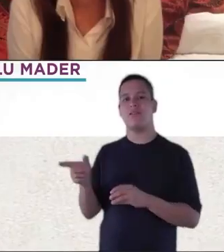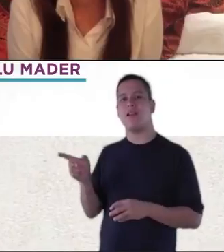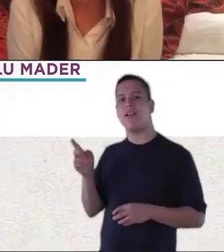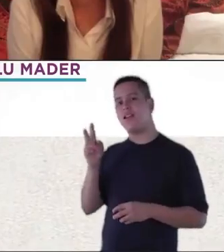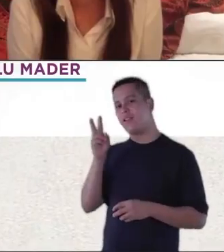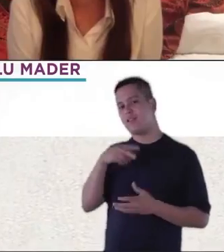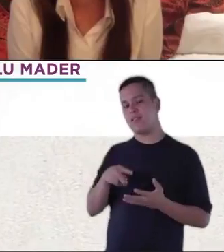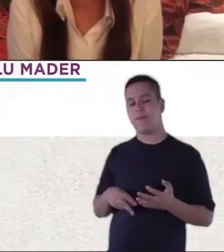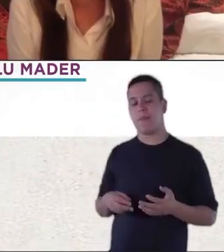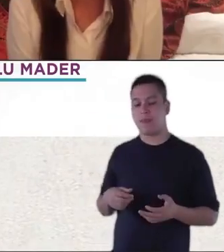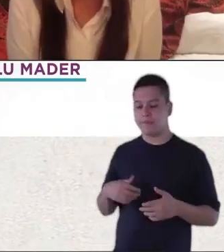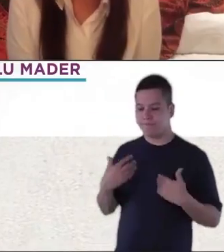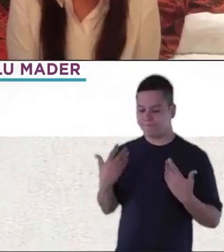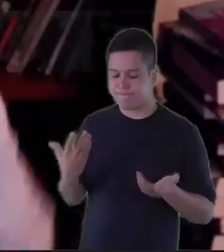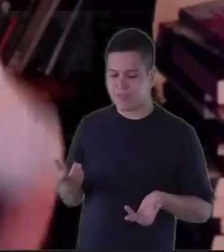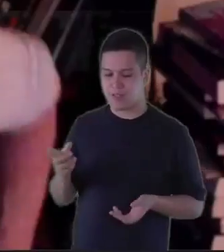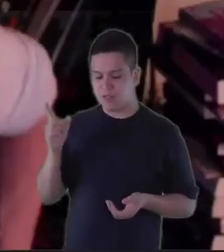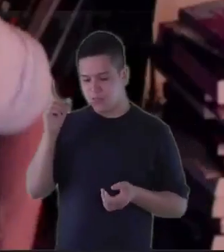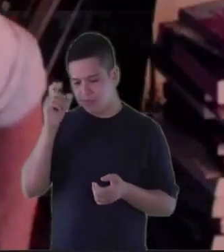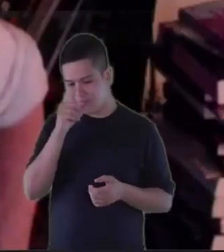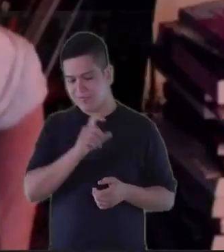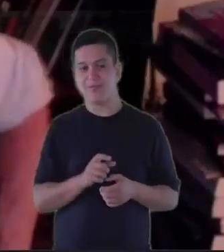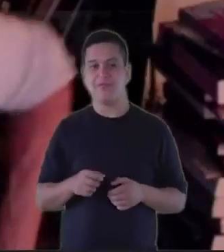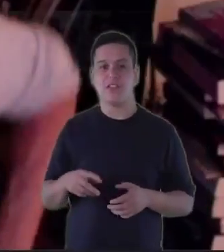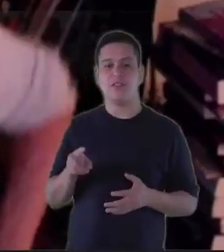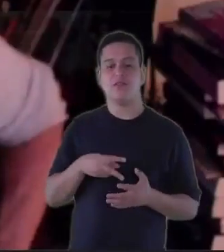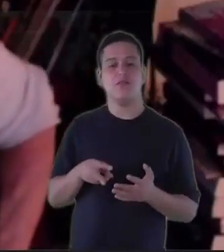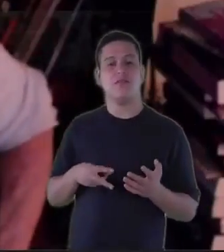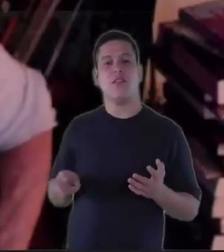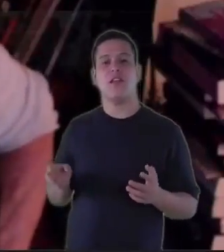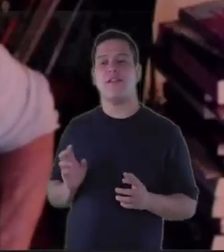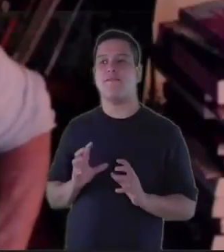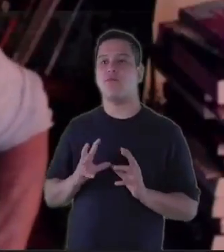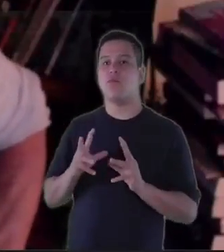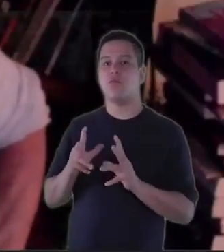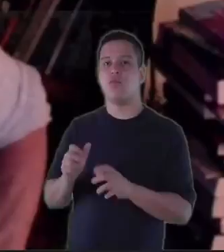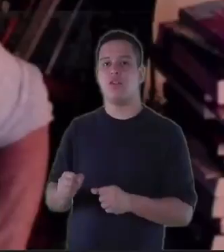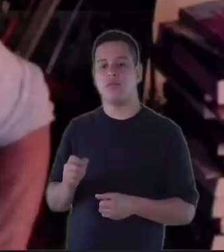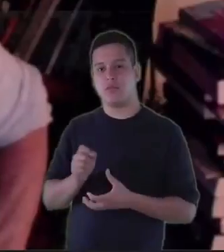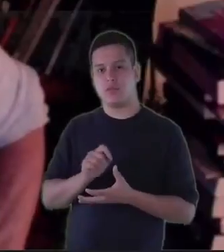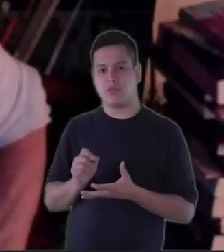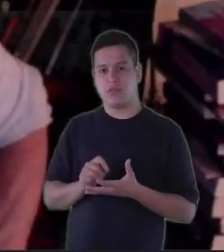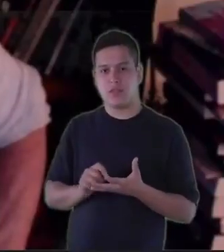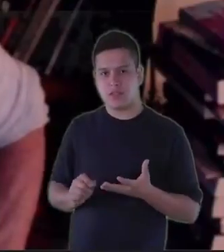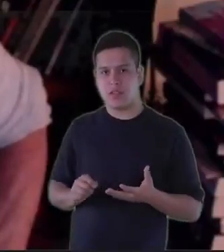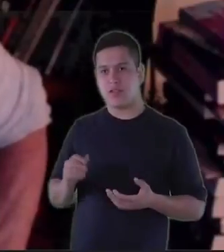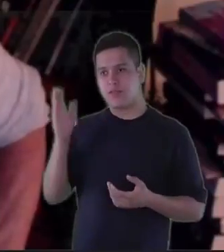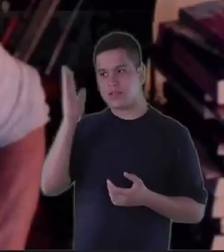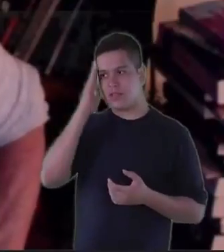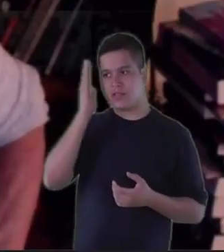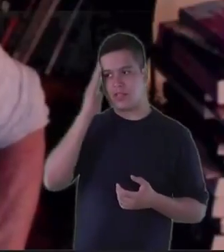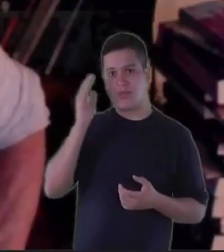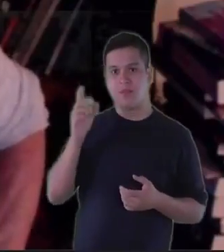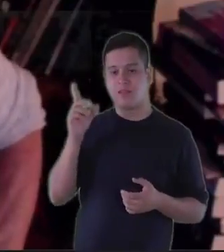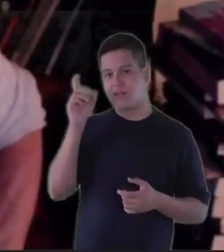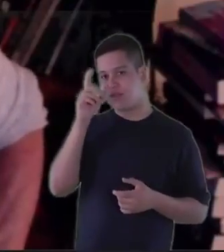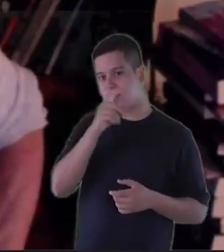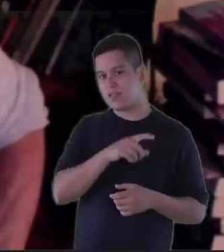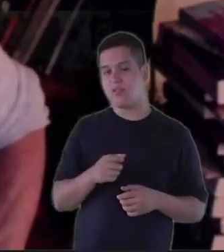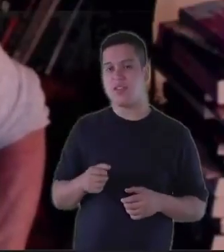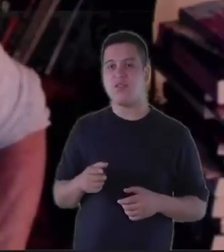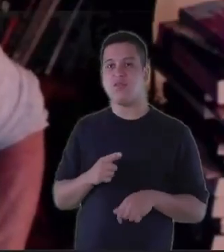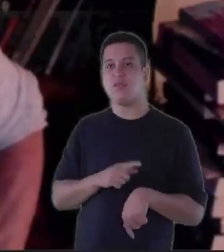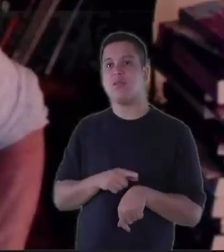muito difícil, todo mundo, né, que escreve sabe como é difícil a gente saber a hora em